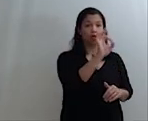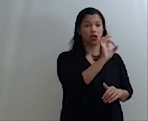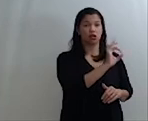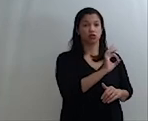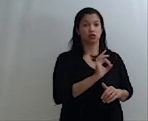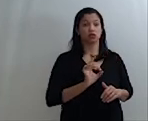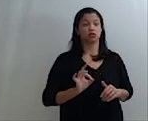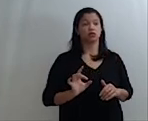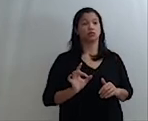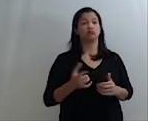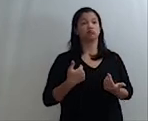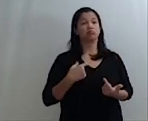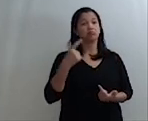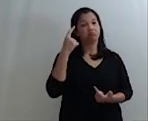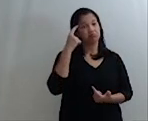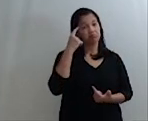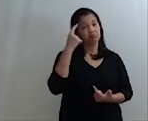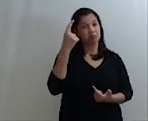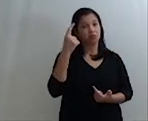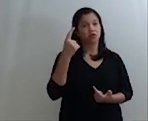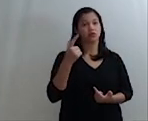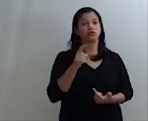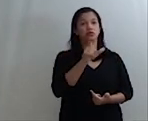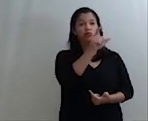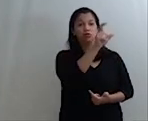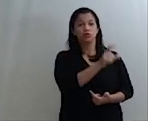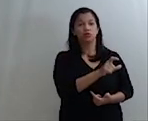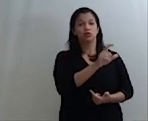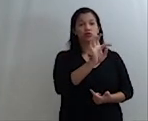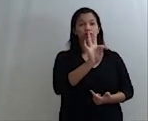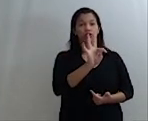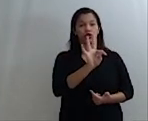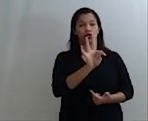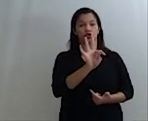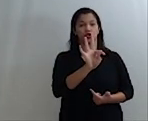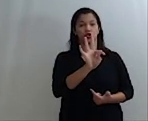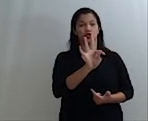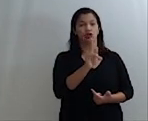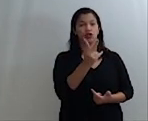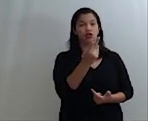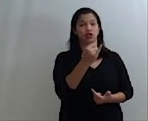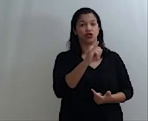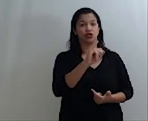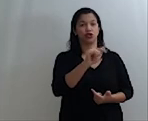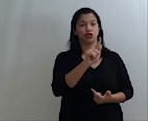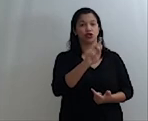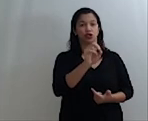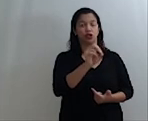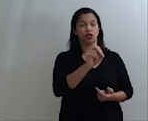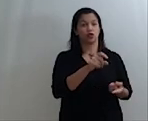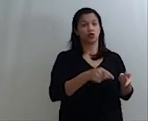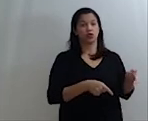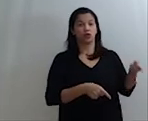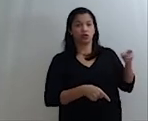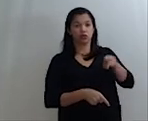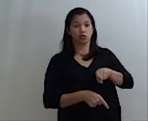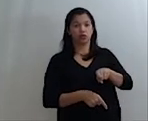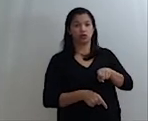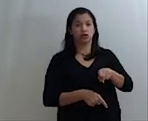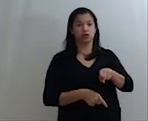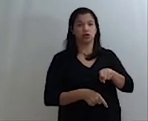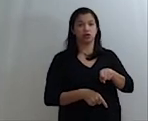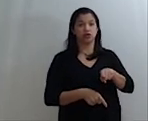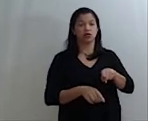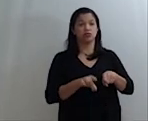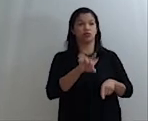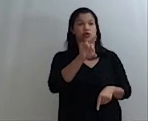imagino que inicialmente pelo Dr Tiago que é impetrante né E A D Dora Cavalcante como amic Curi falar